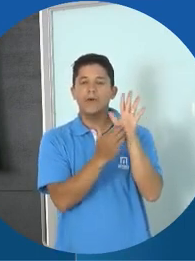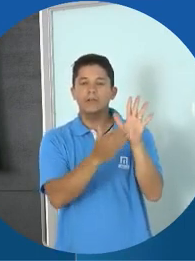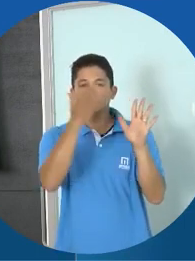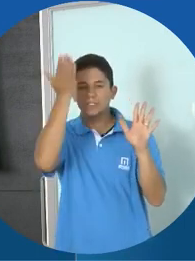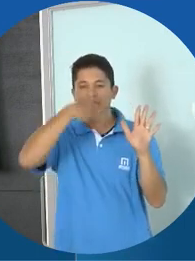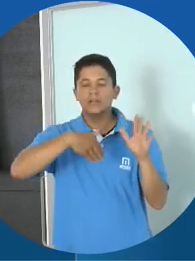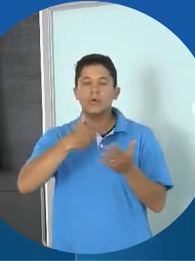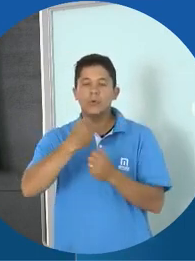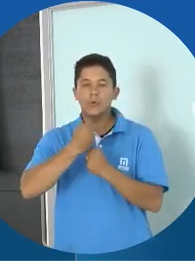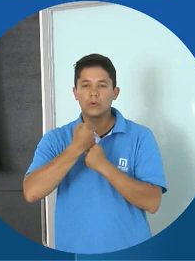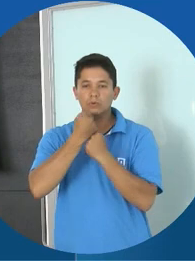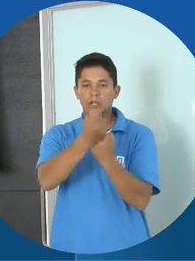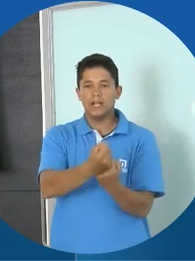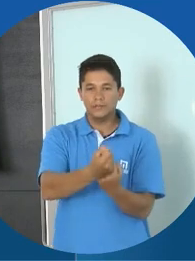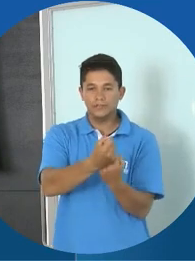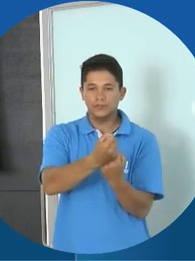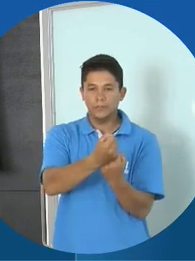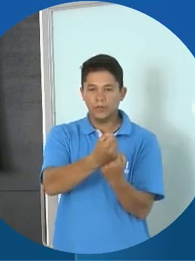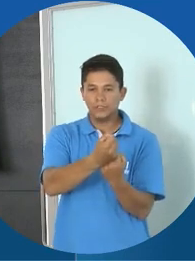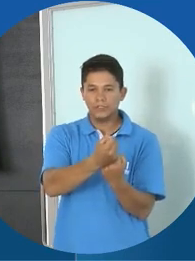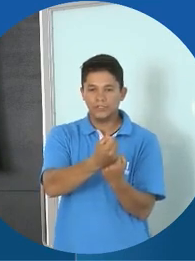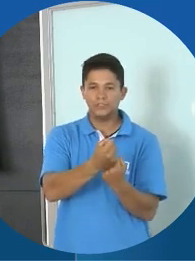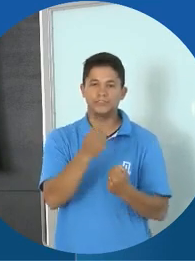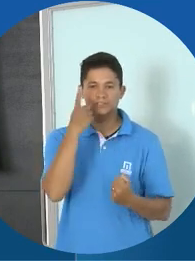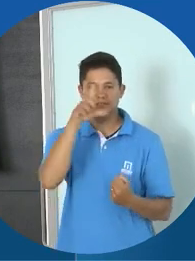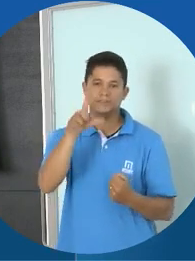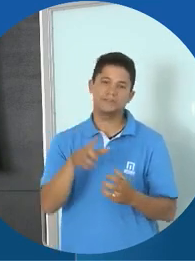função do procedimento. Hoje nós temos